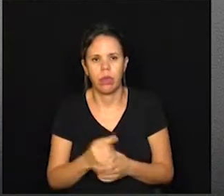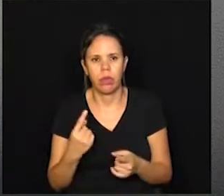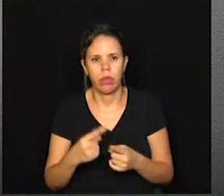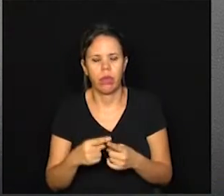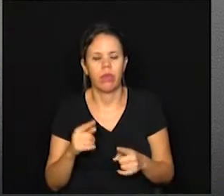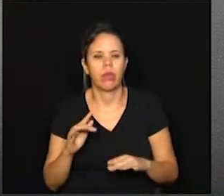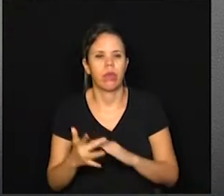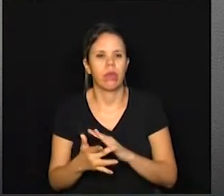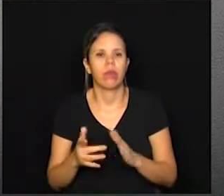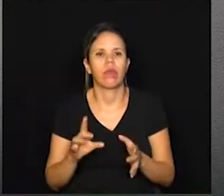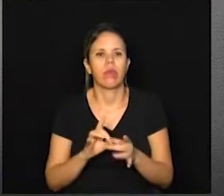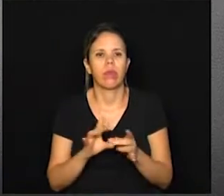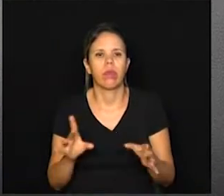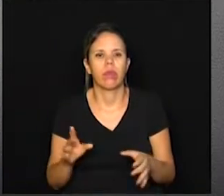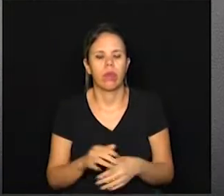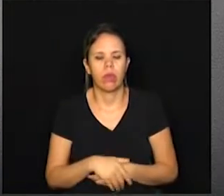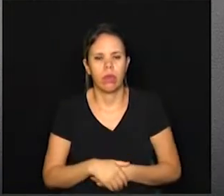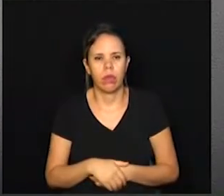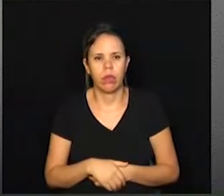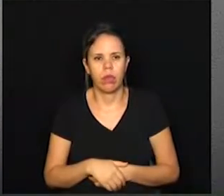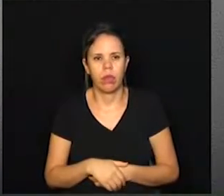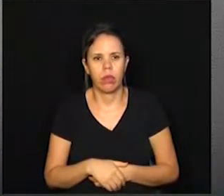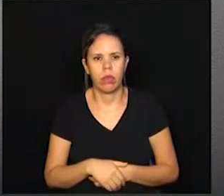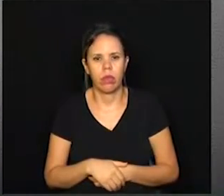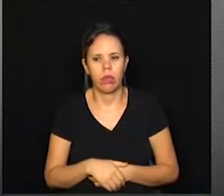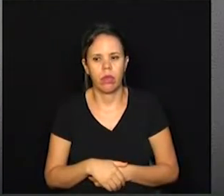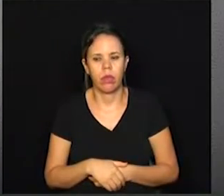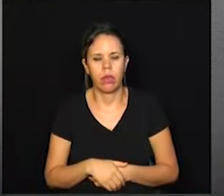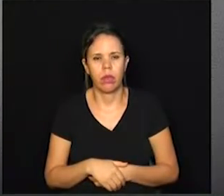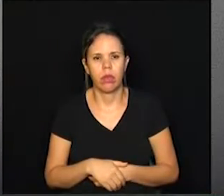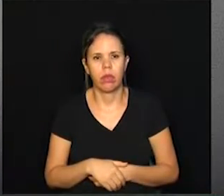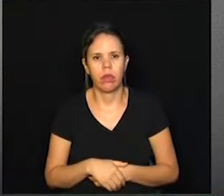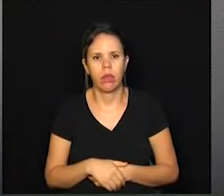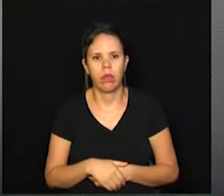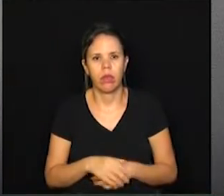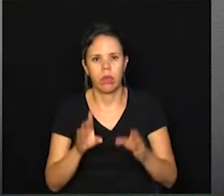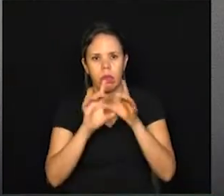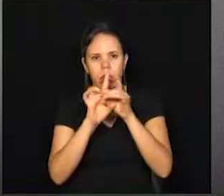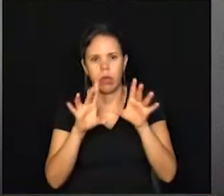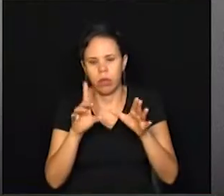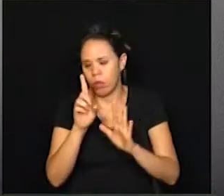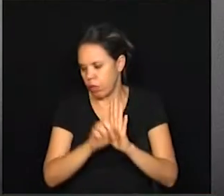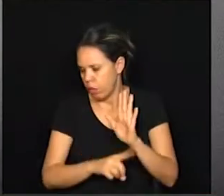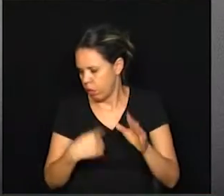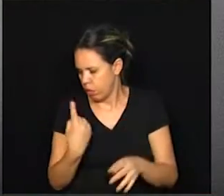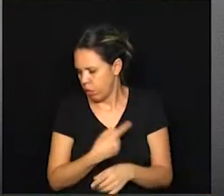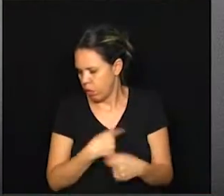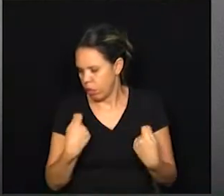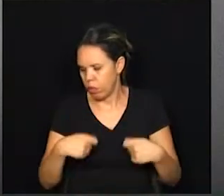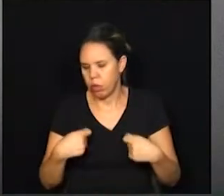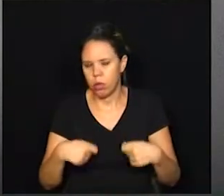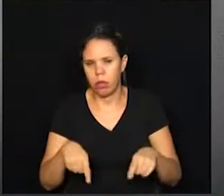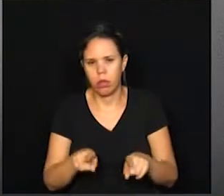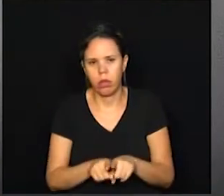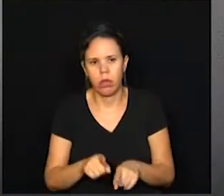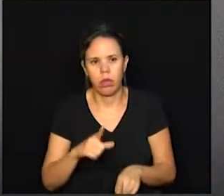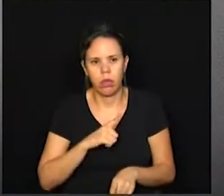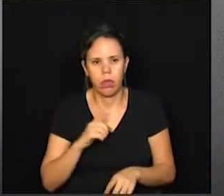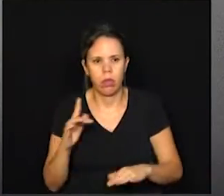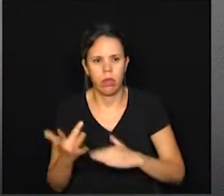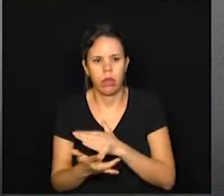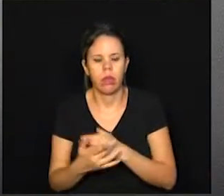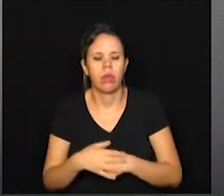imprensa livre é o pilar do Estado democrático de direito. Nós precisamos ter uma